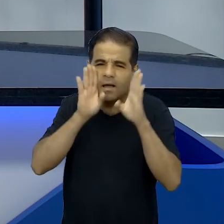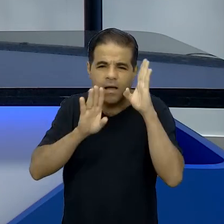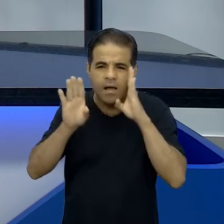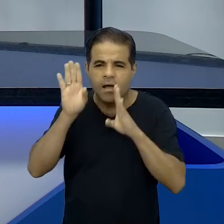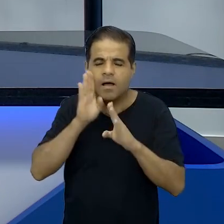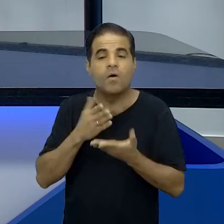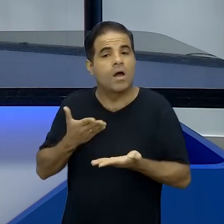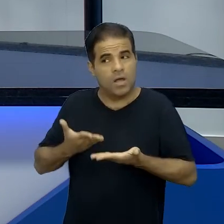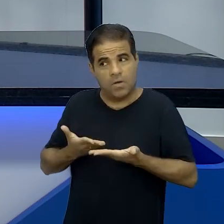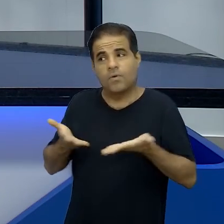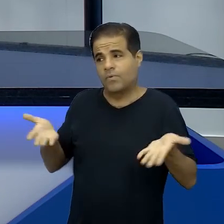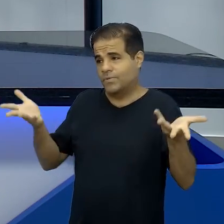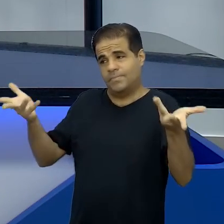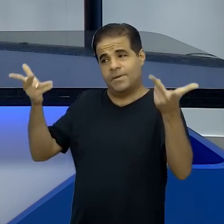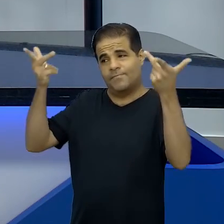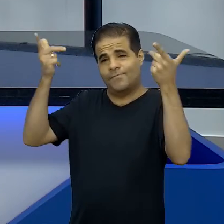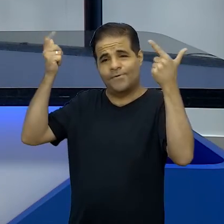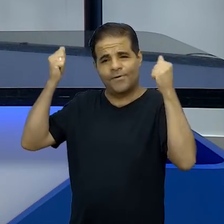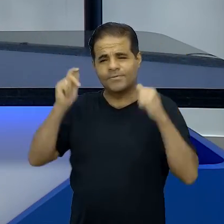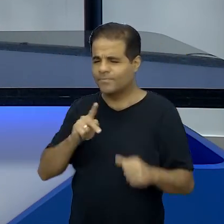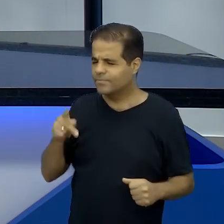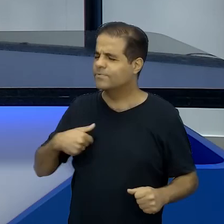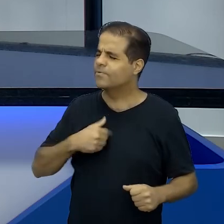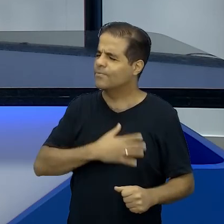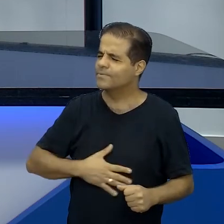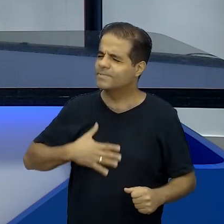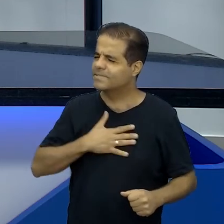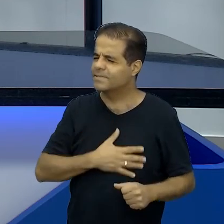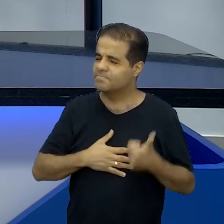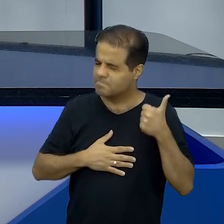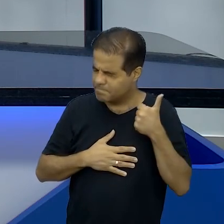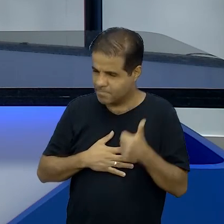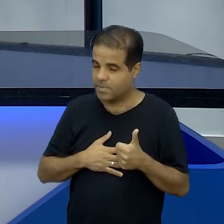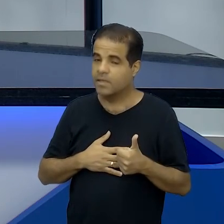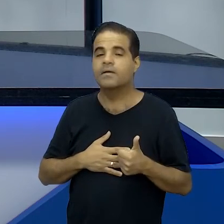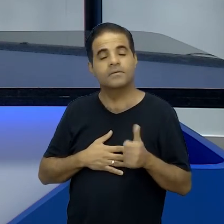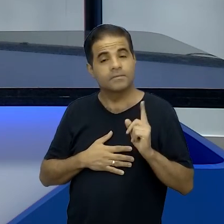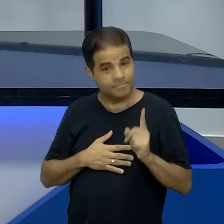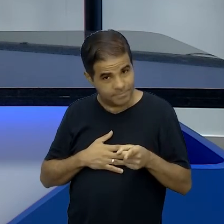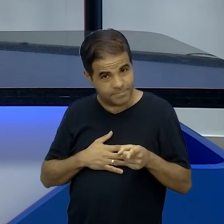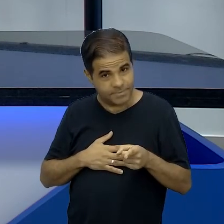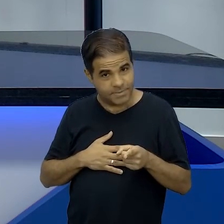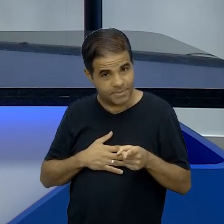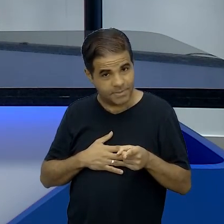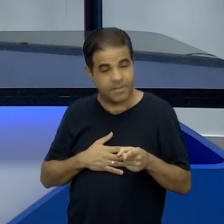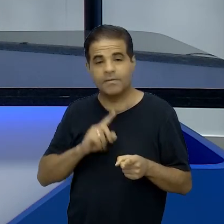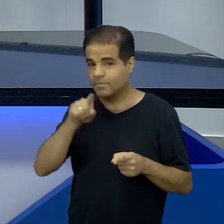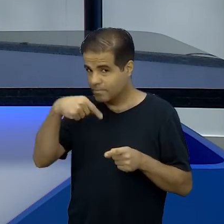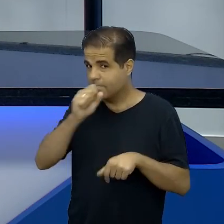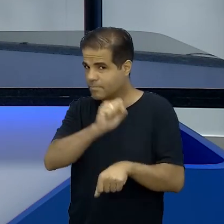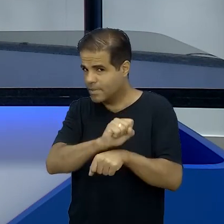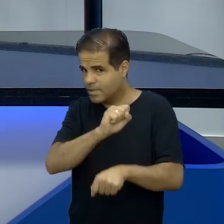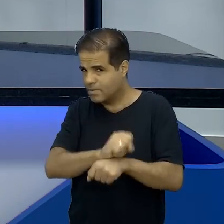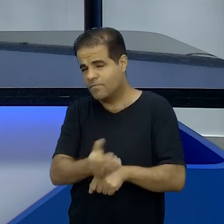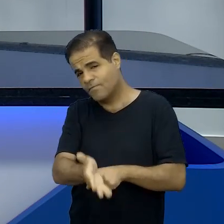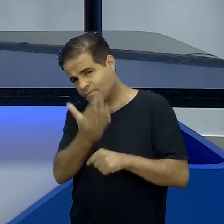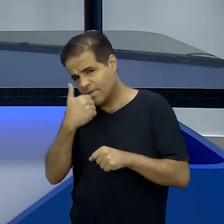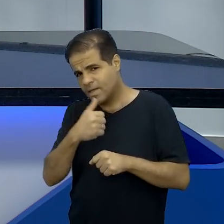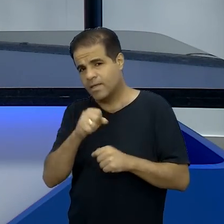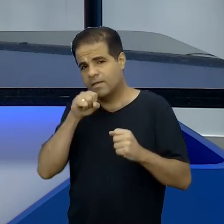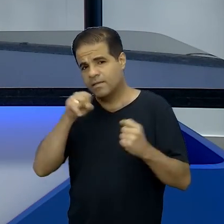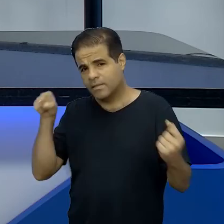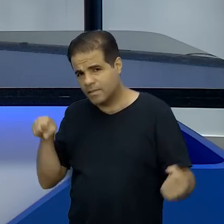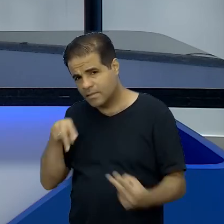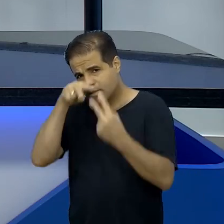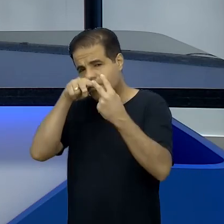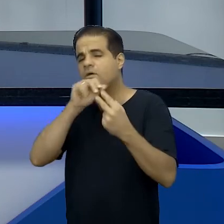A aula de hoje foi maravilhosa, hein, Prof. Fernanda? Gostei bastante. Então a gente fica por aqui. Espero vocês para bater um papo. Se você aparecer, eu acho